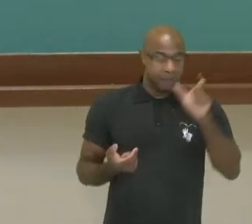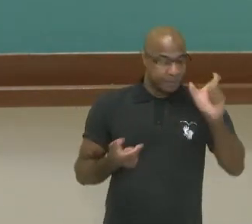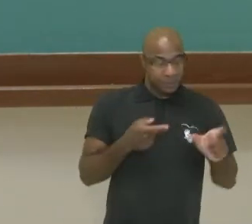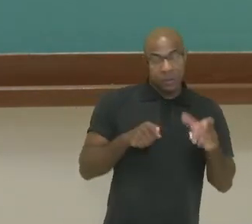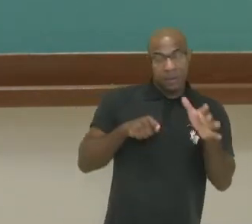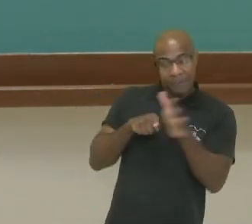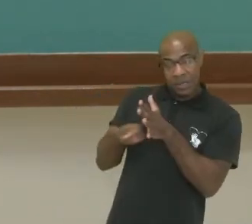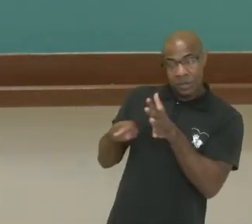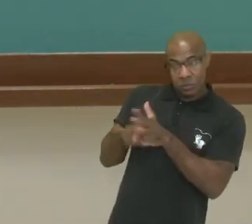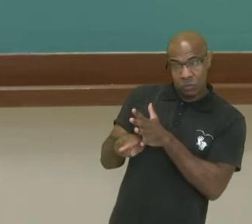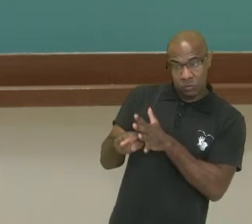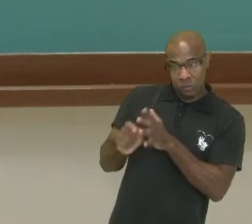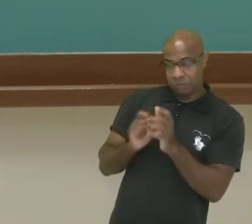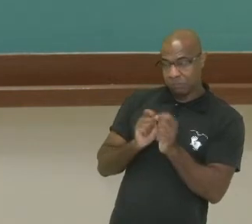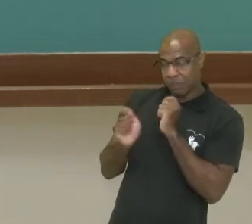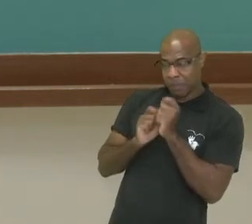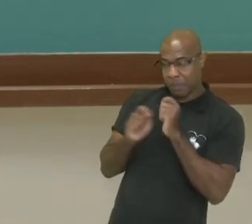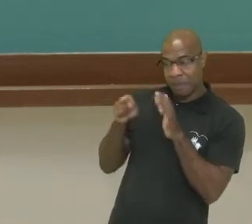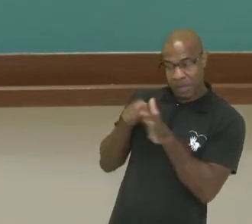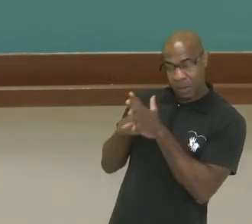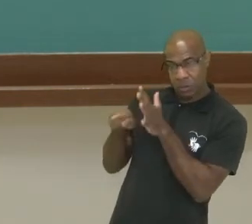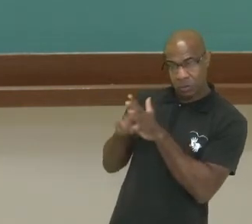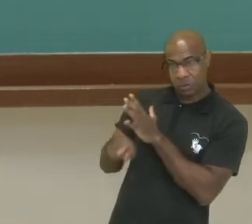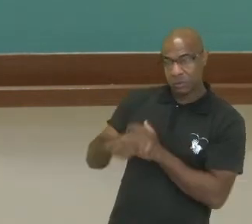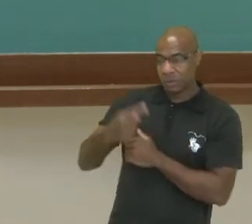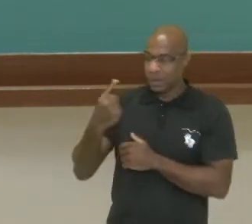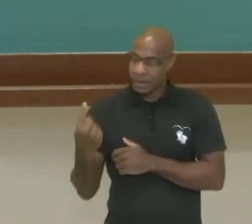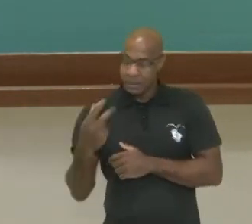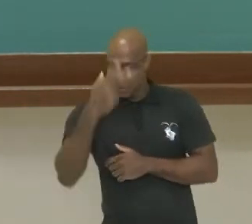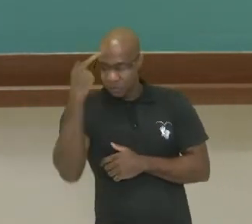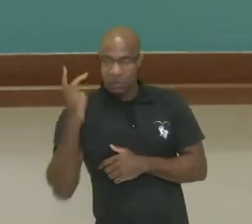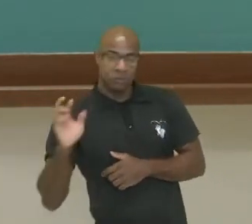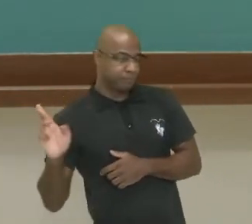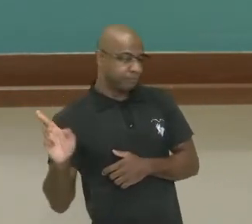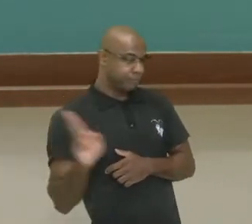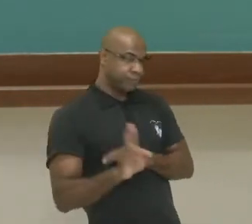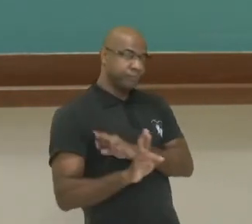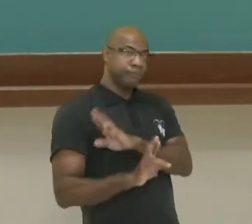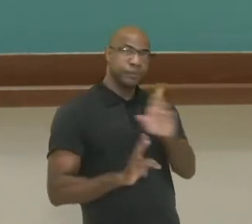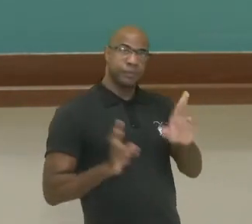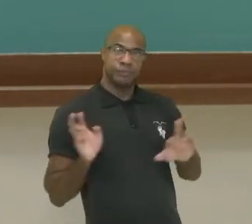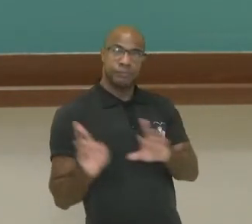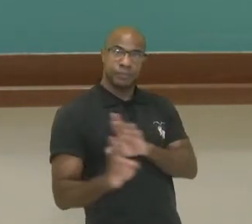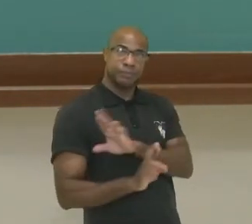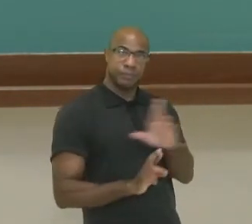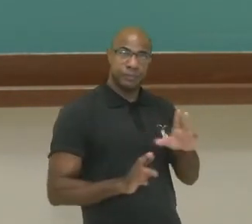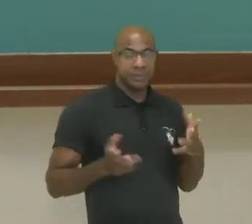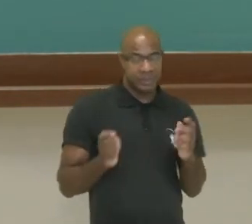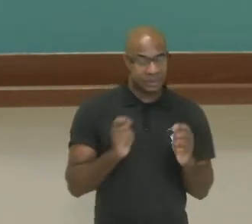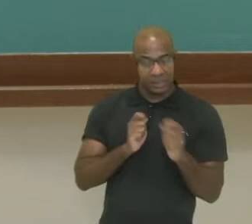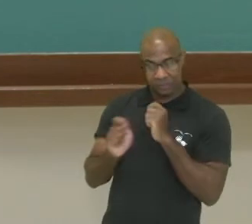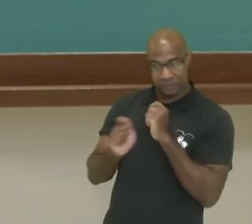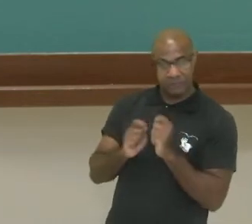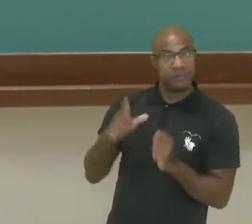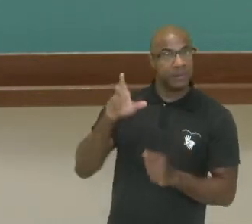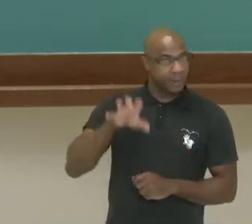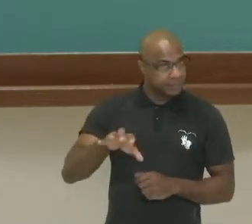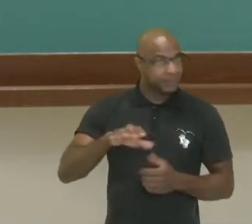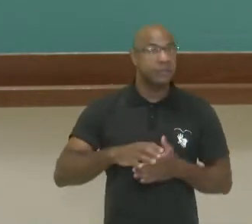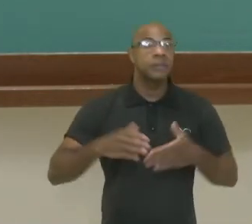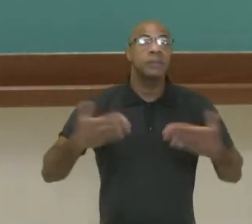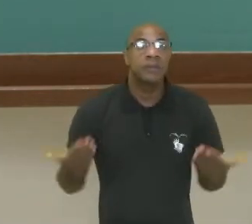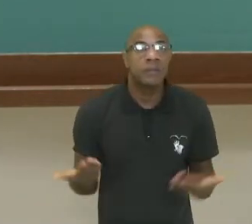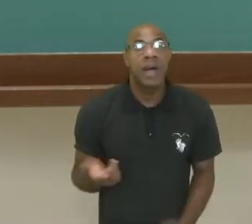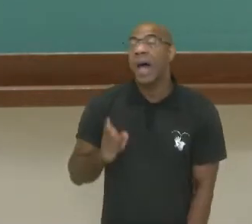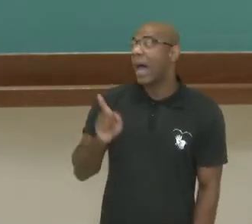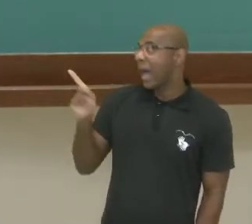pergunta, o entrevistador, e a pessoa que vai responder a essas perguntas, o entrevistado. Então, aqui